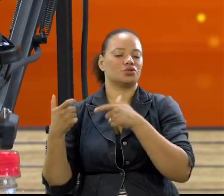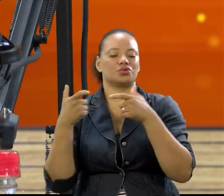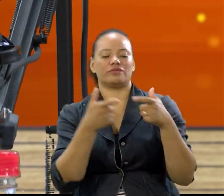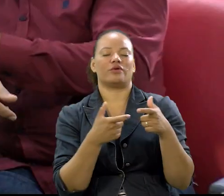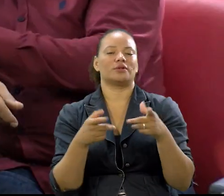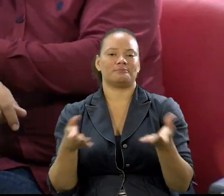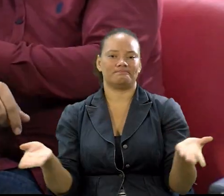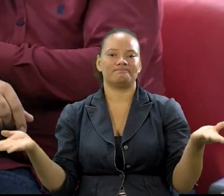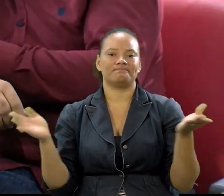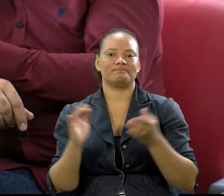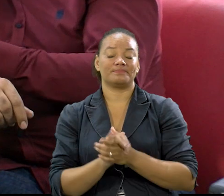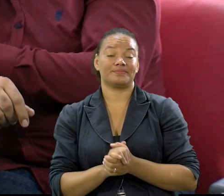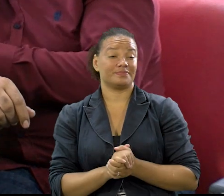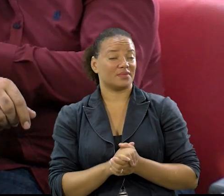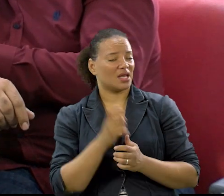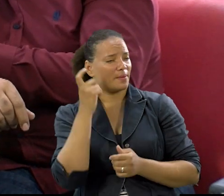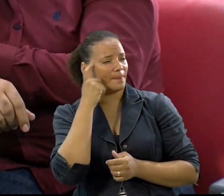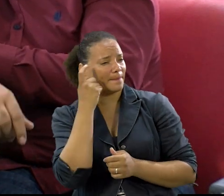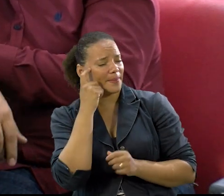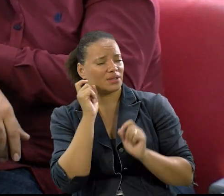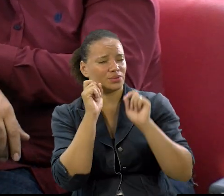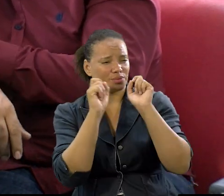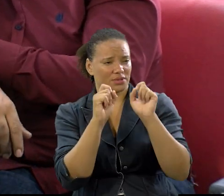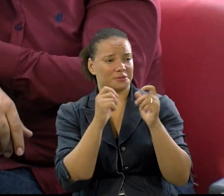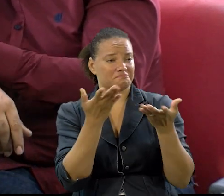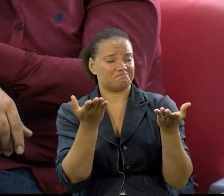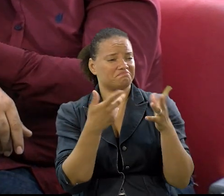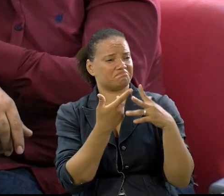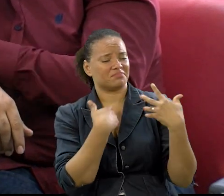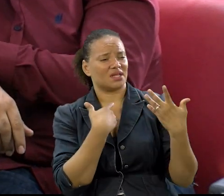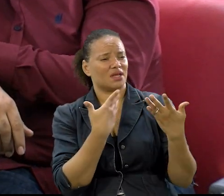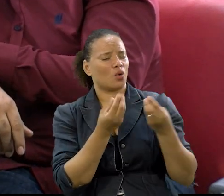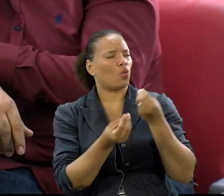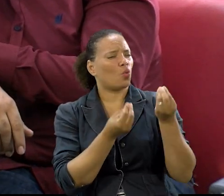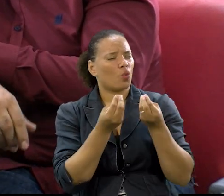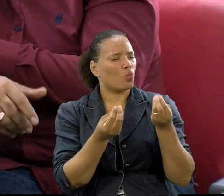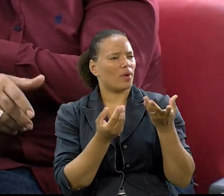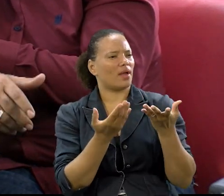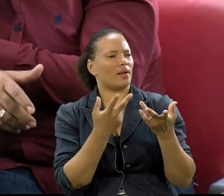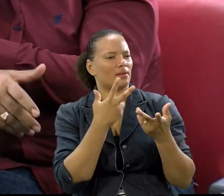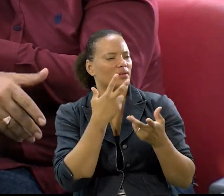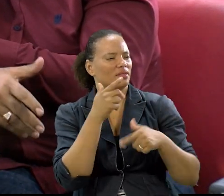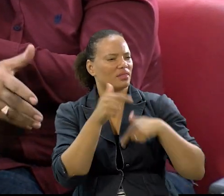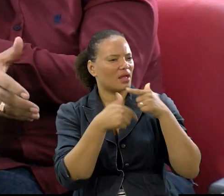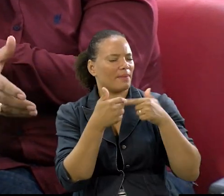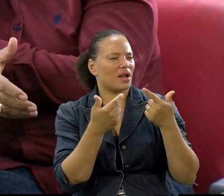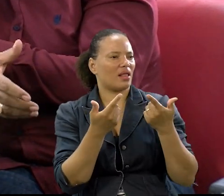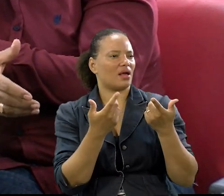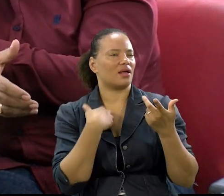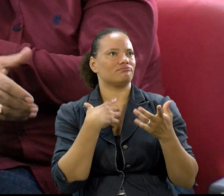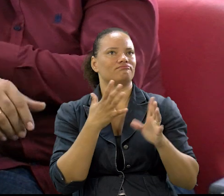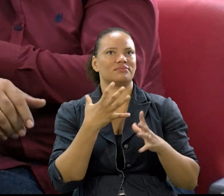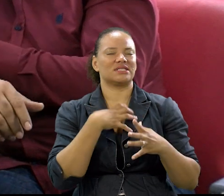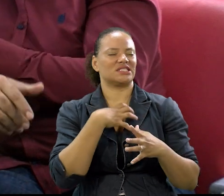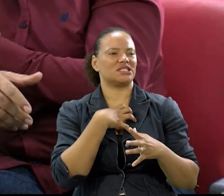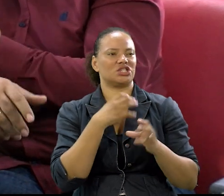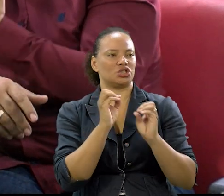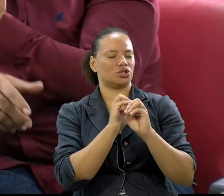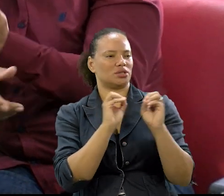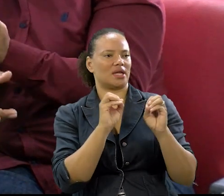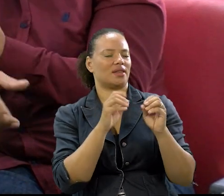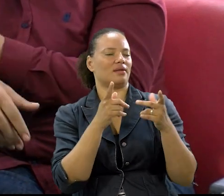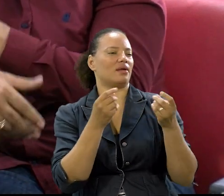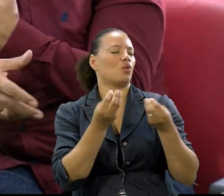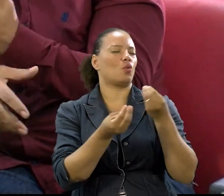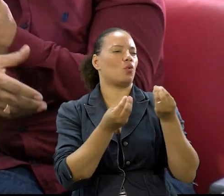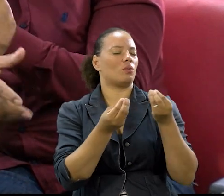tem que estar eu acho o o que eu fico pensando o seguinte essa mecanicidade que você falou Talvez seja pela profissão eh por exemplo eu aqui